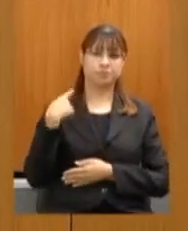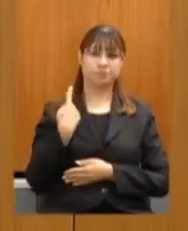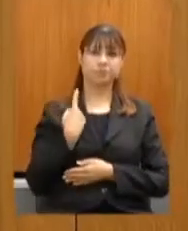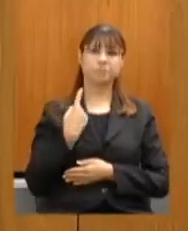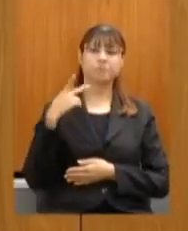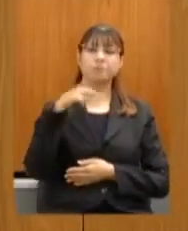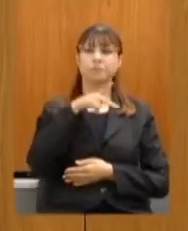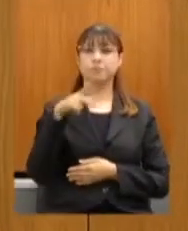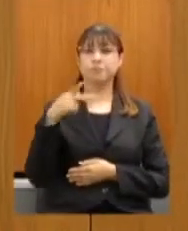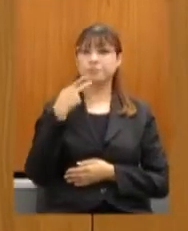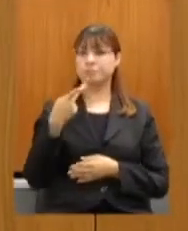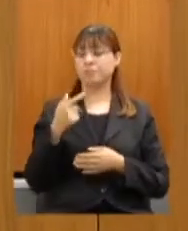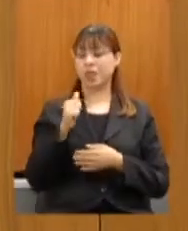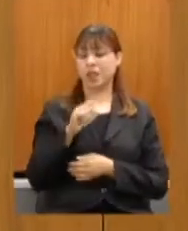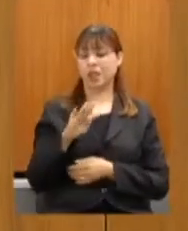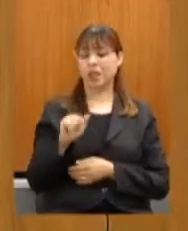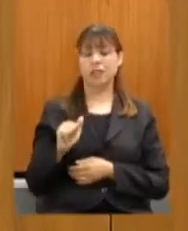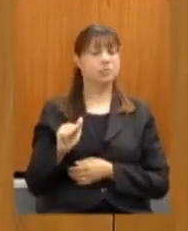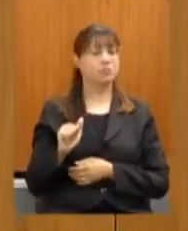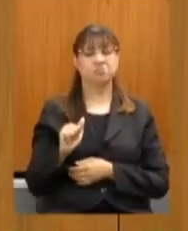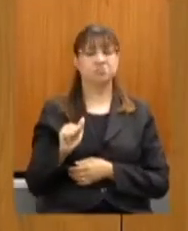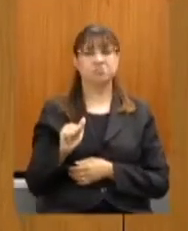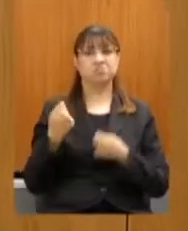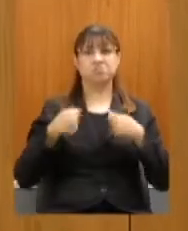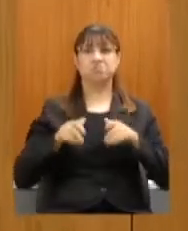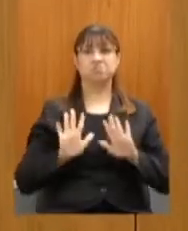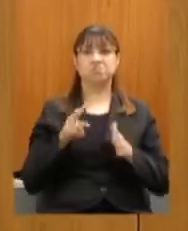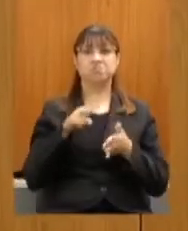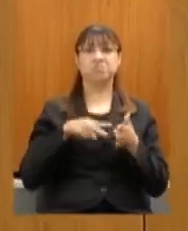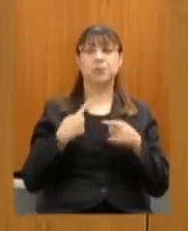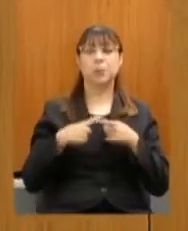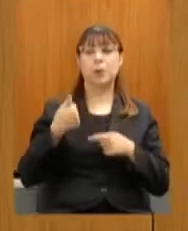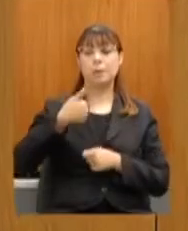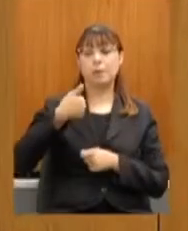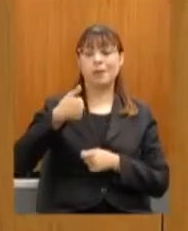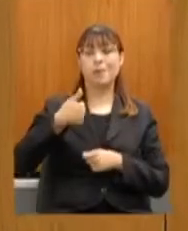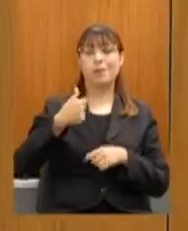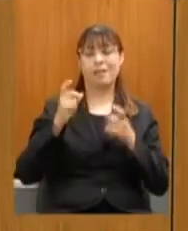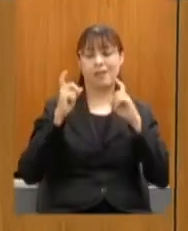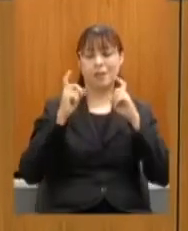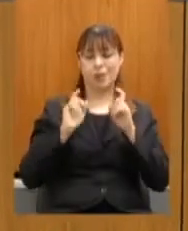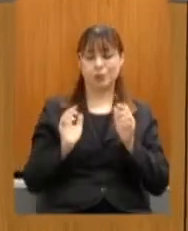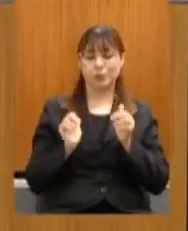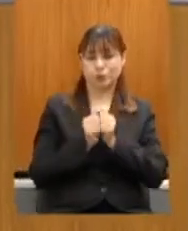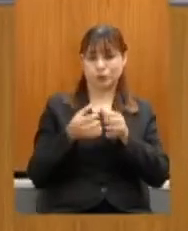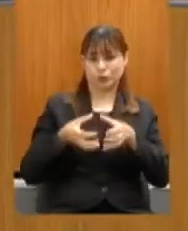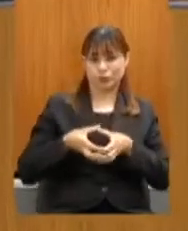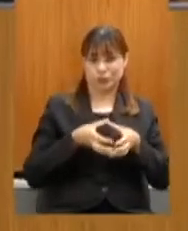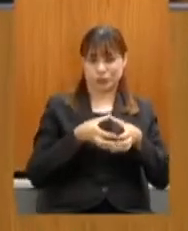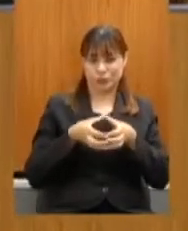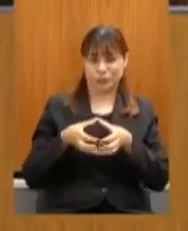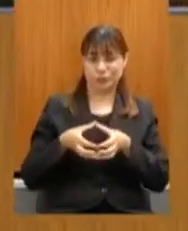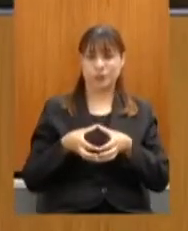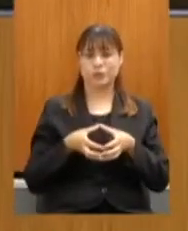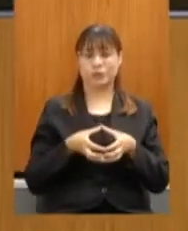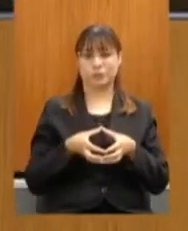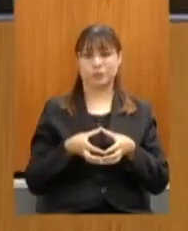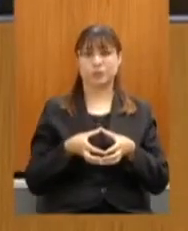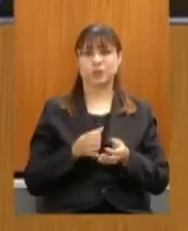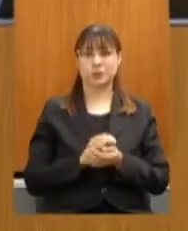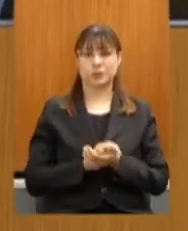não há ata a ser lida por se tratar da primeira reunião dessas comissões nesta sessão legislativa.